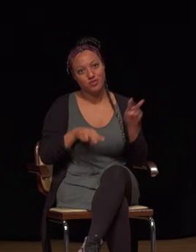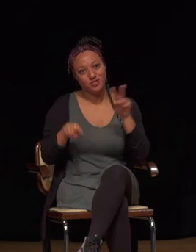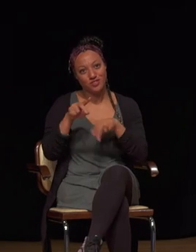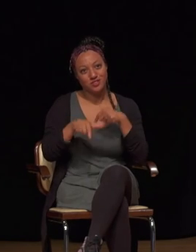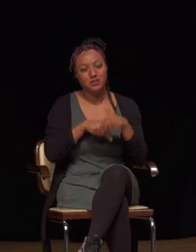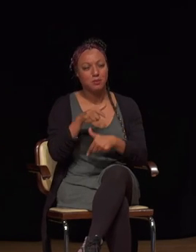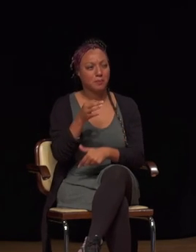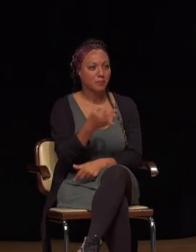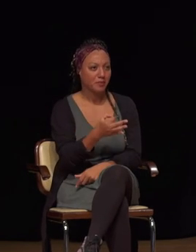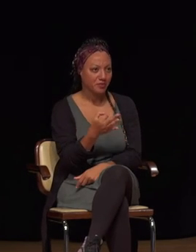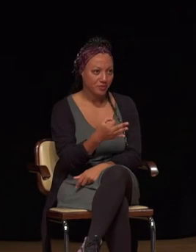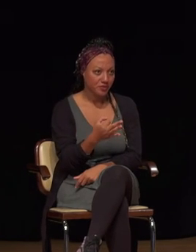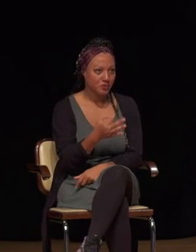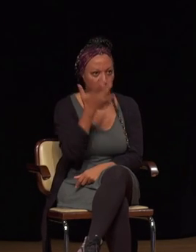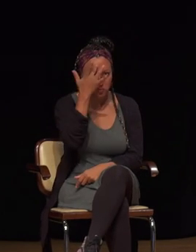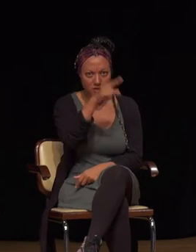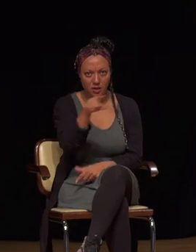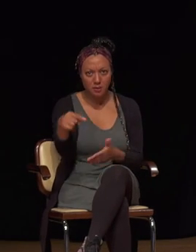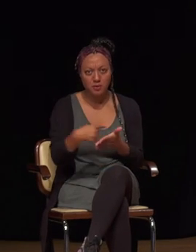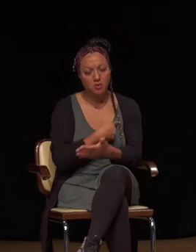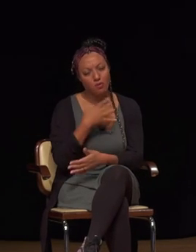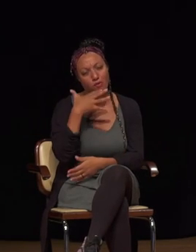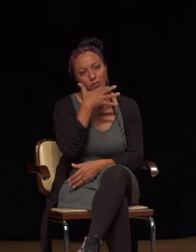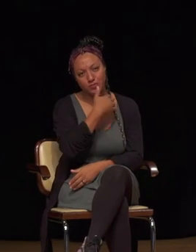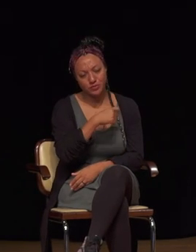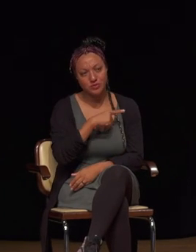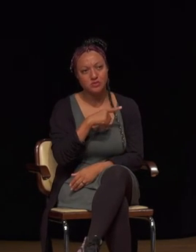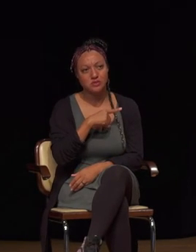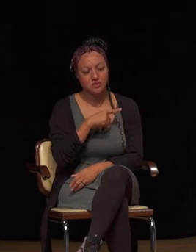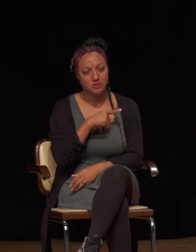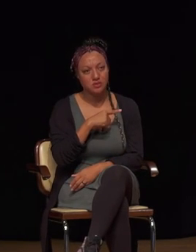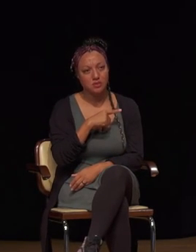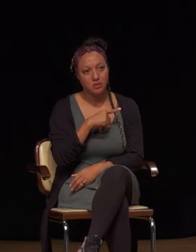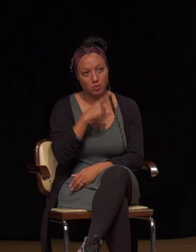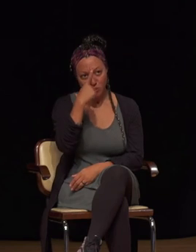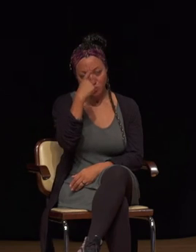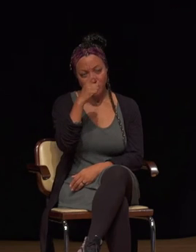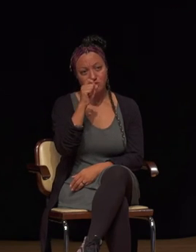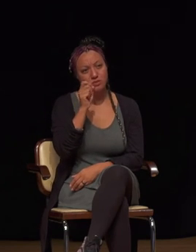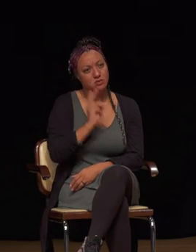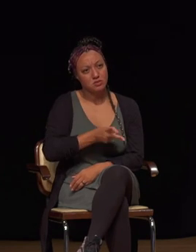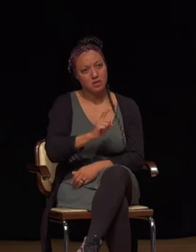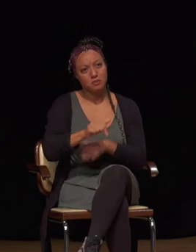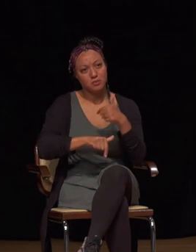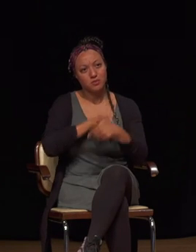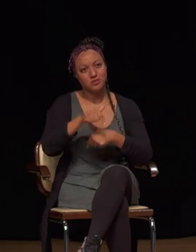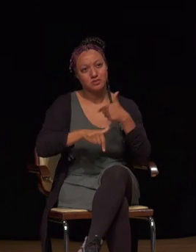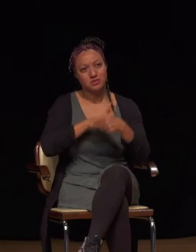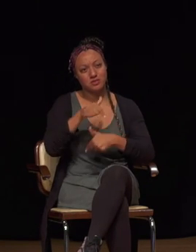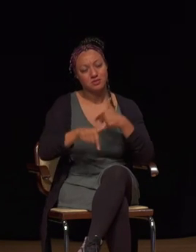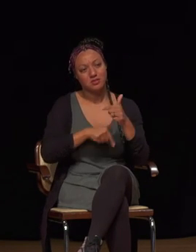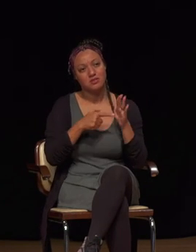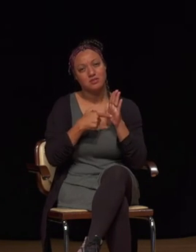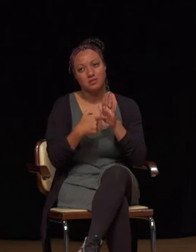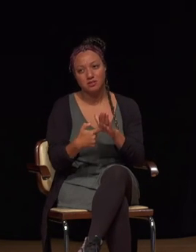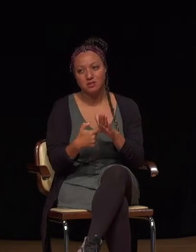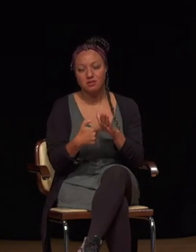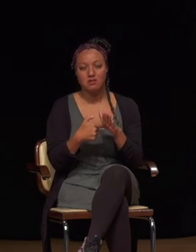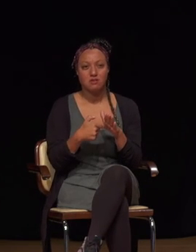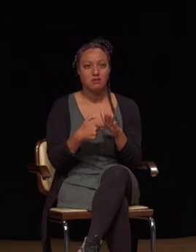trabalho perfeito não sei quem fez mas claro a ideia é mostrar sempre um trabalho mecânico um